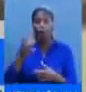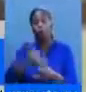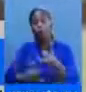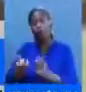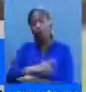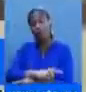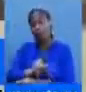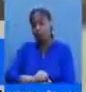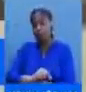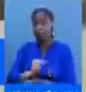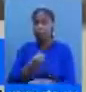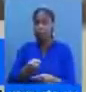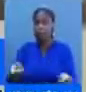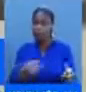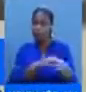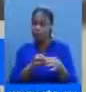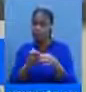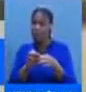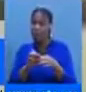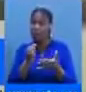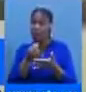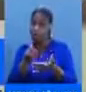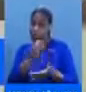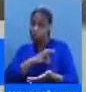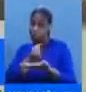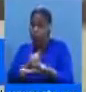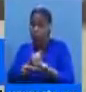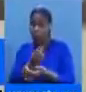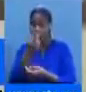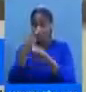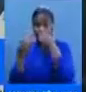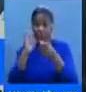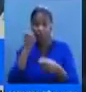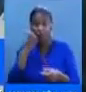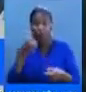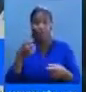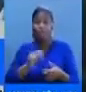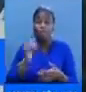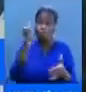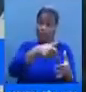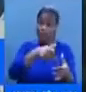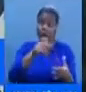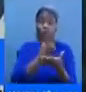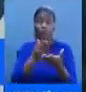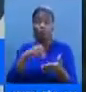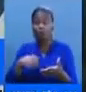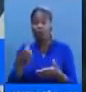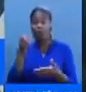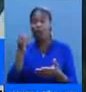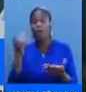contrário. E daí que essa relação de bolsa de estudos, tanto para angolanos irem estudar em Cabo Verde, como